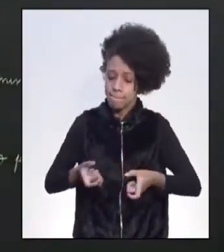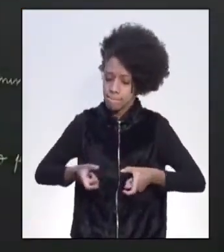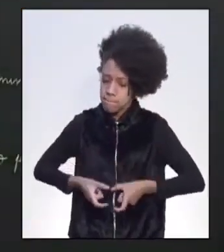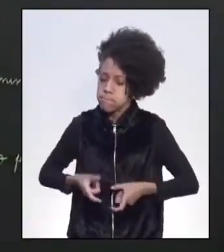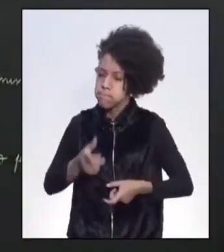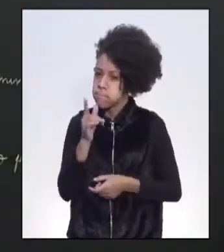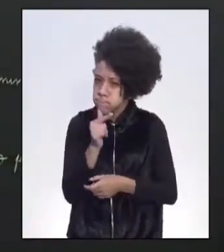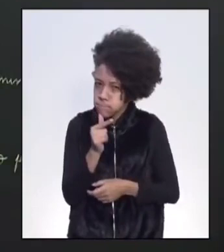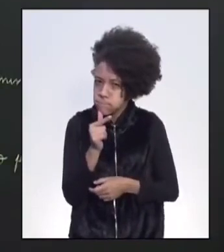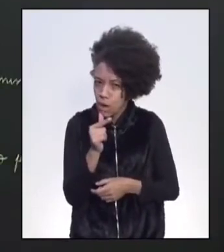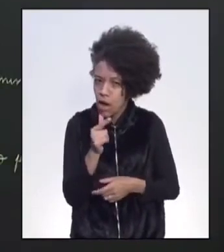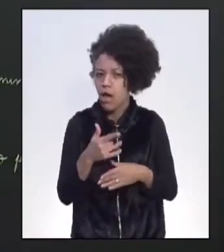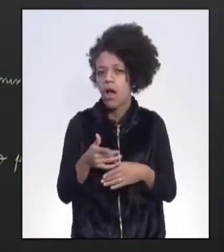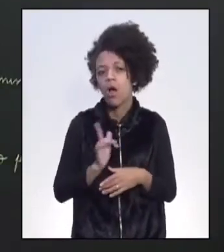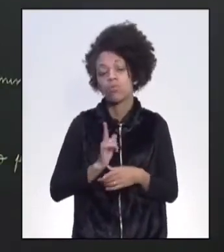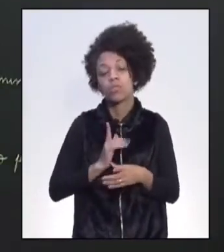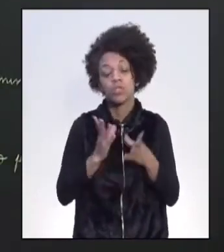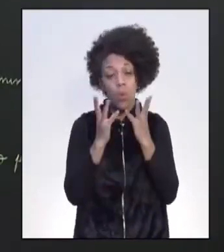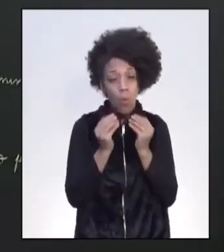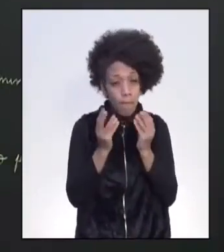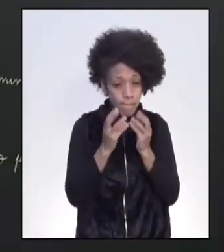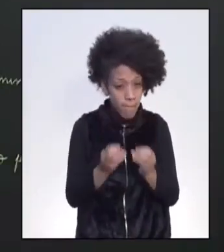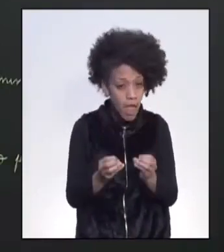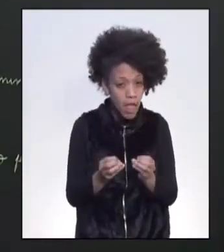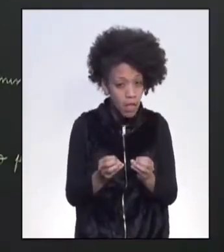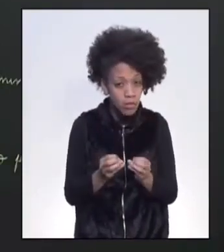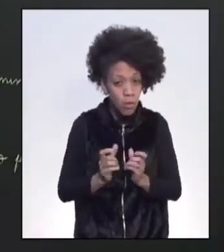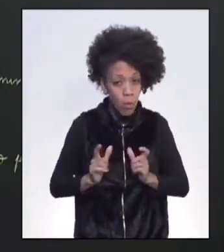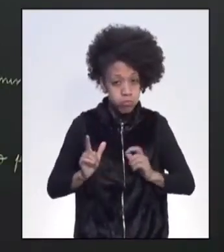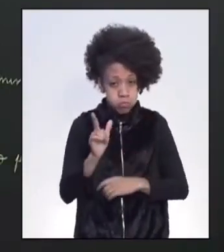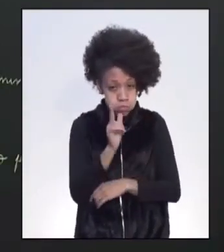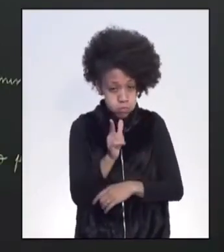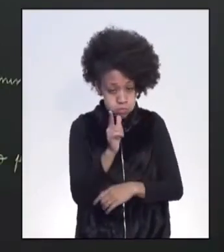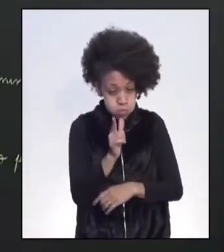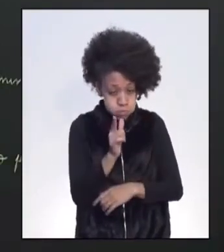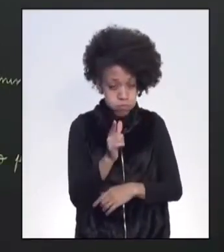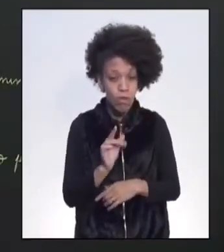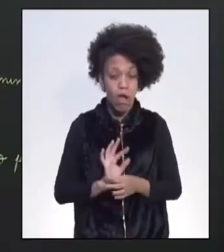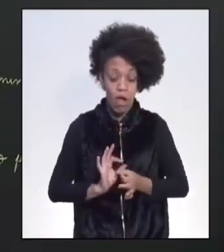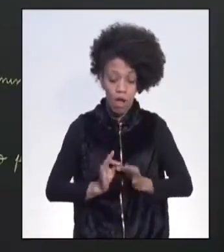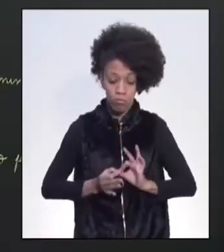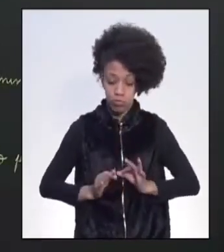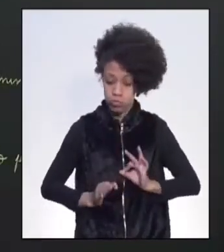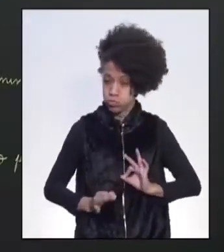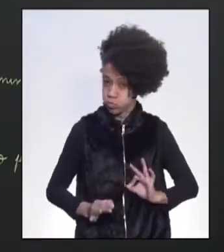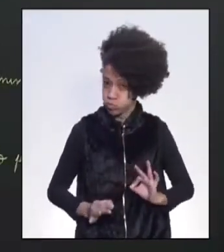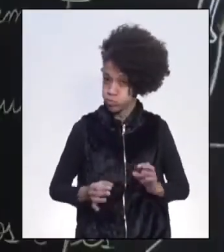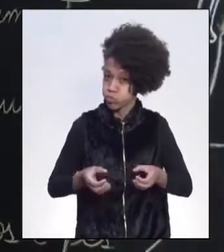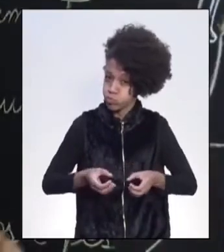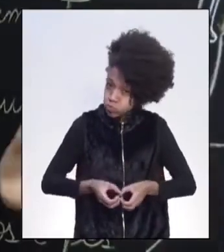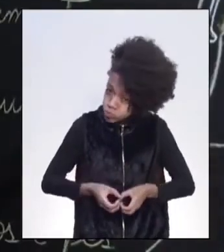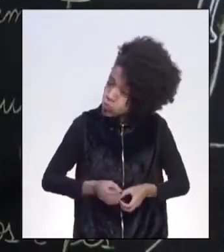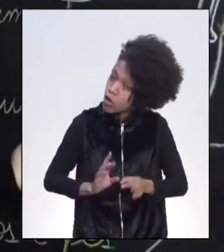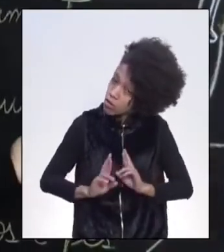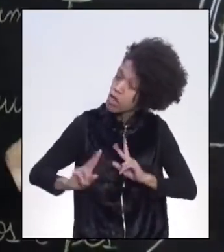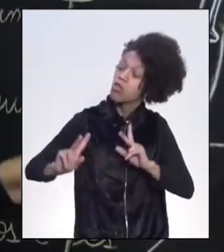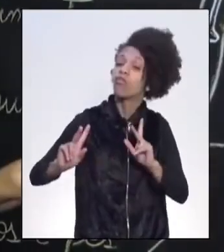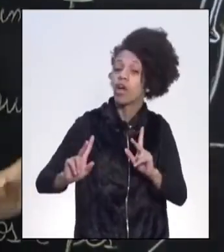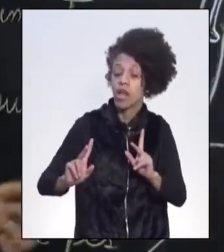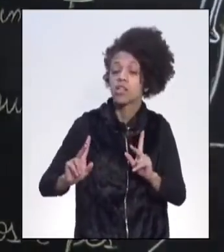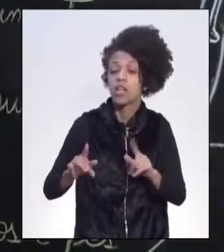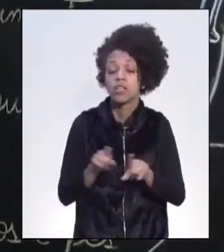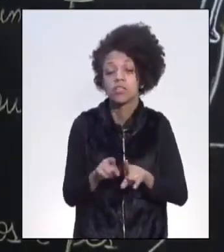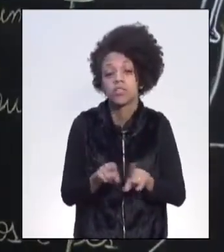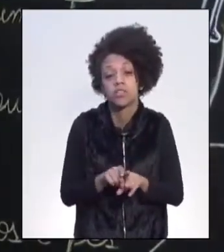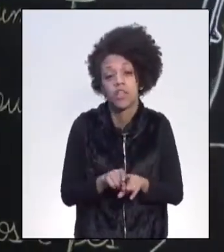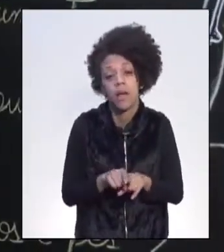começa a surgir os pelos pubianos, o testículo começa a crescer, observa-se essa diferença. E também